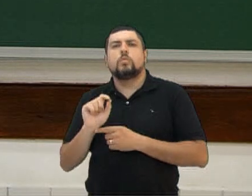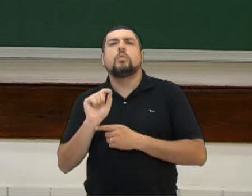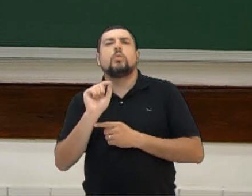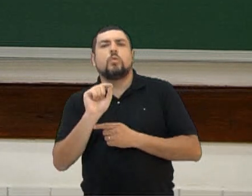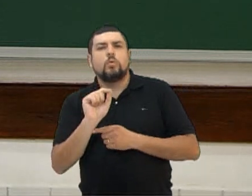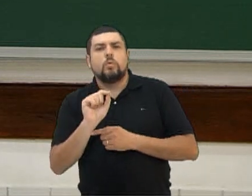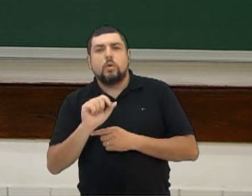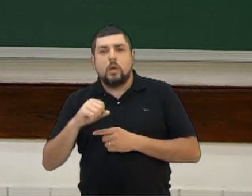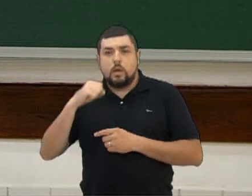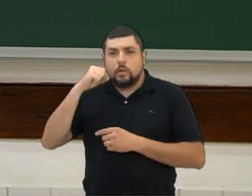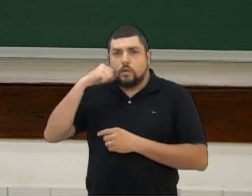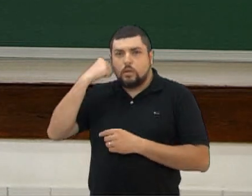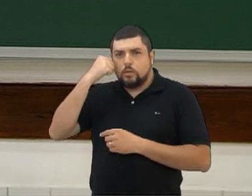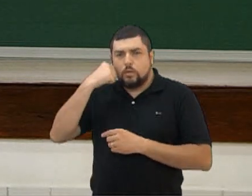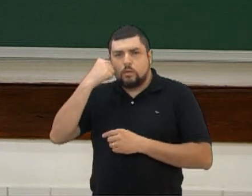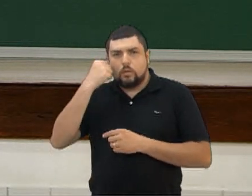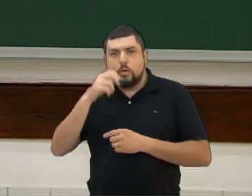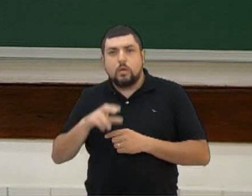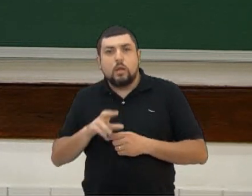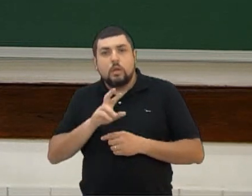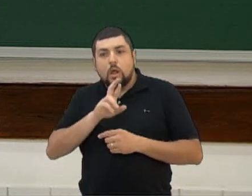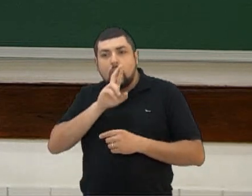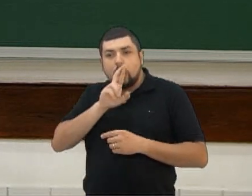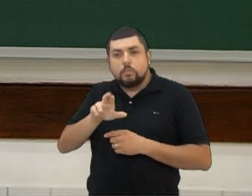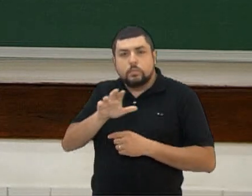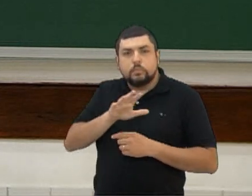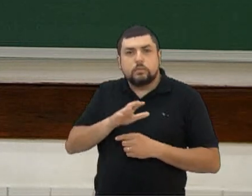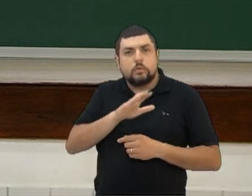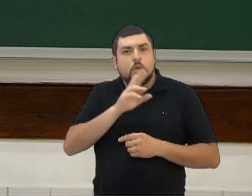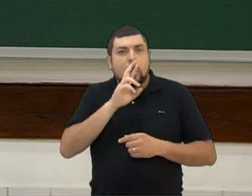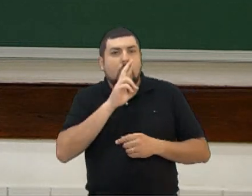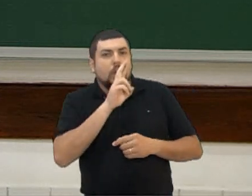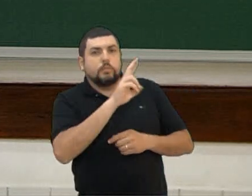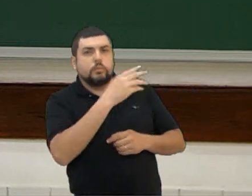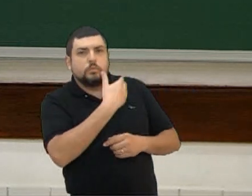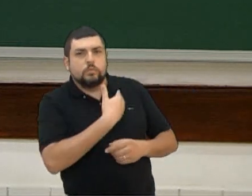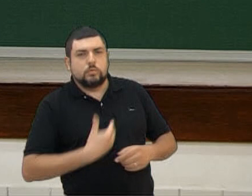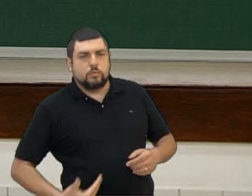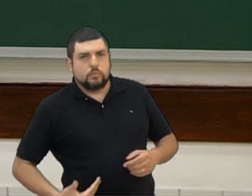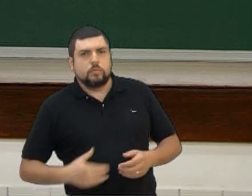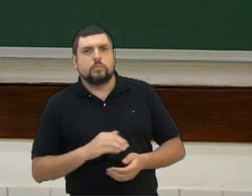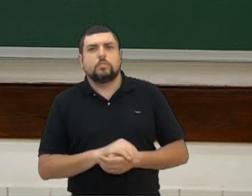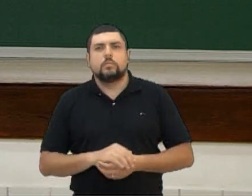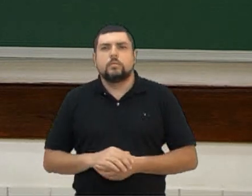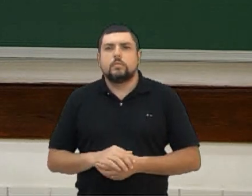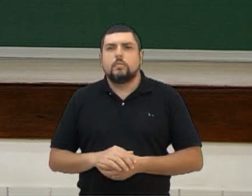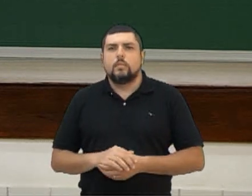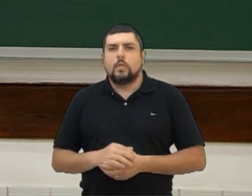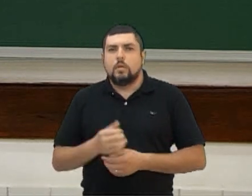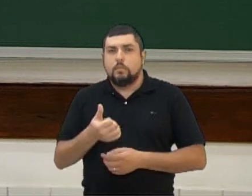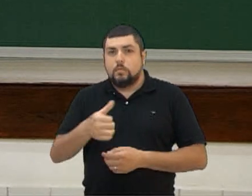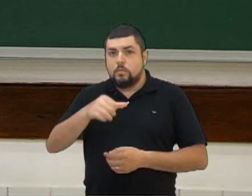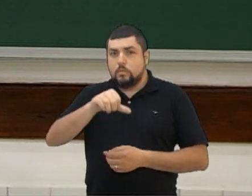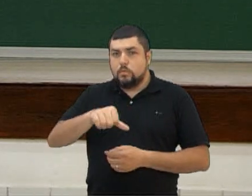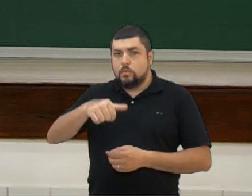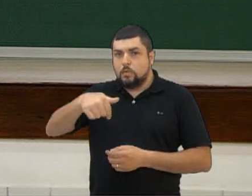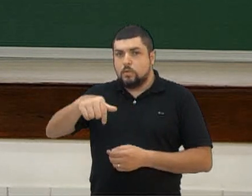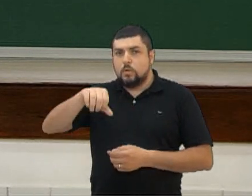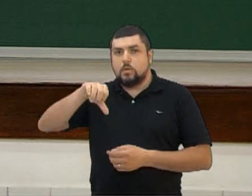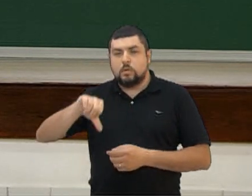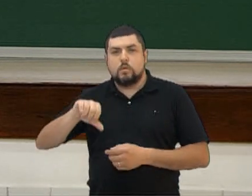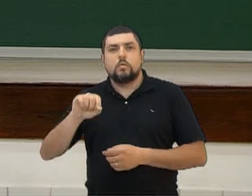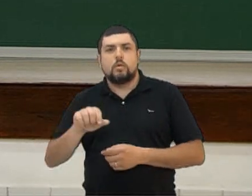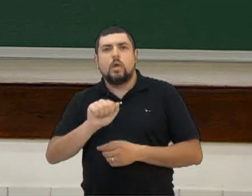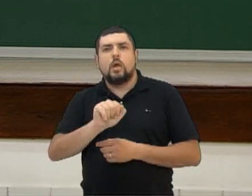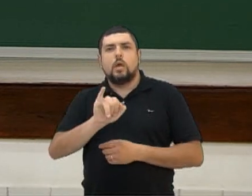respondiam diretamente às exigências do governo. Em 79, a gente tem o fim do ato institucional